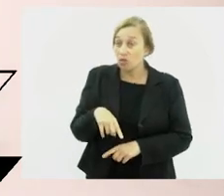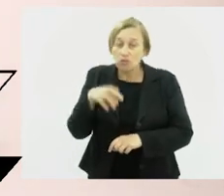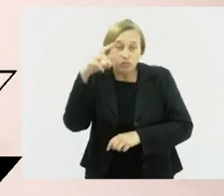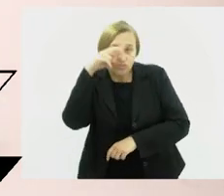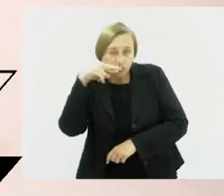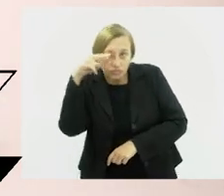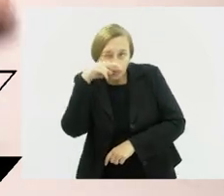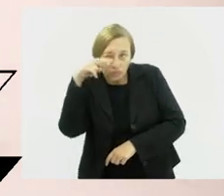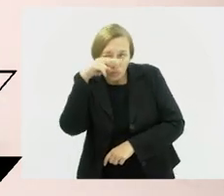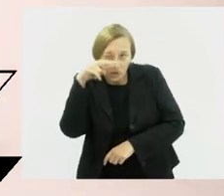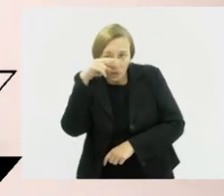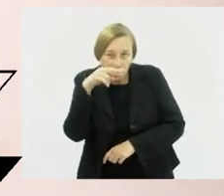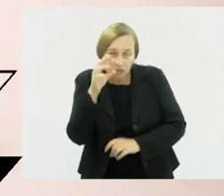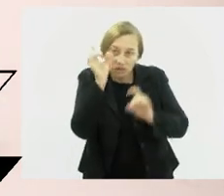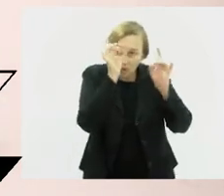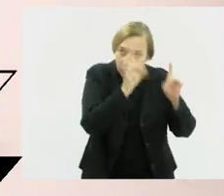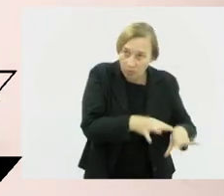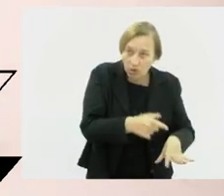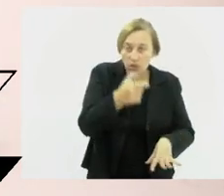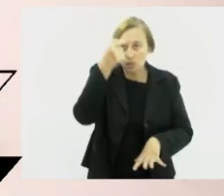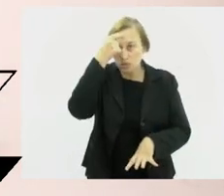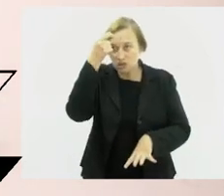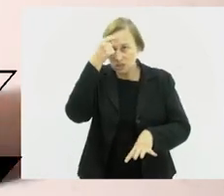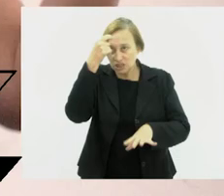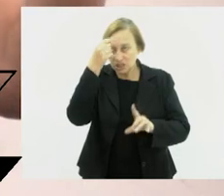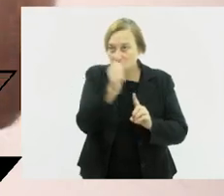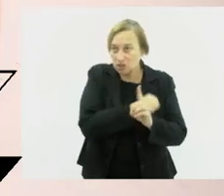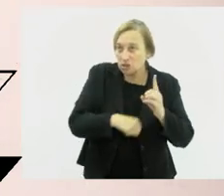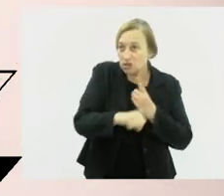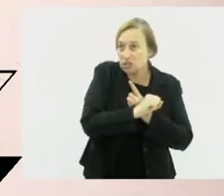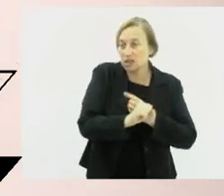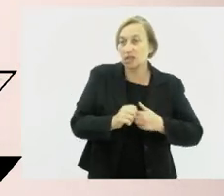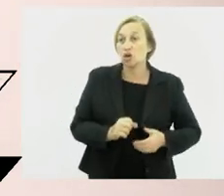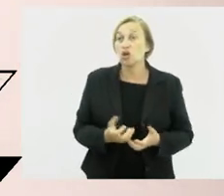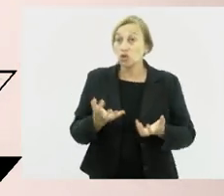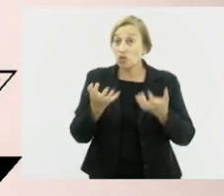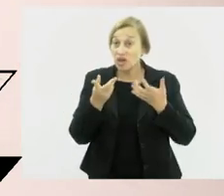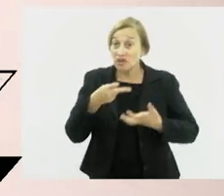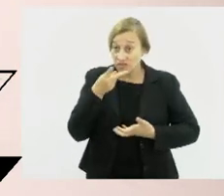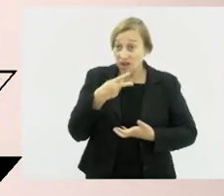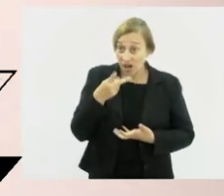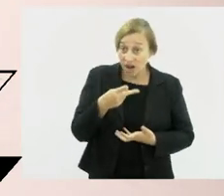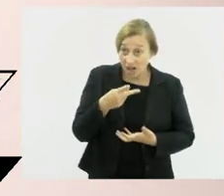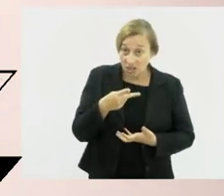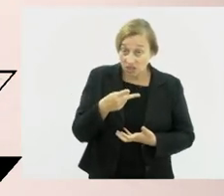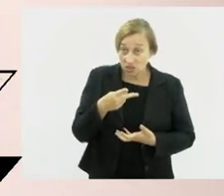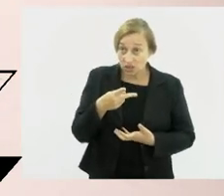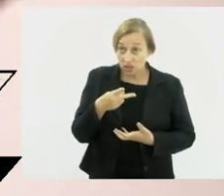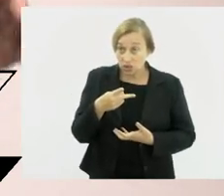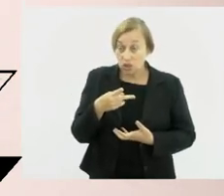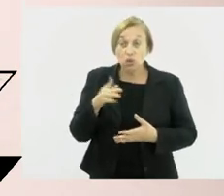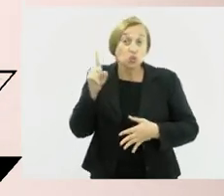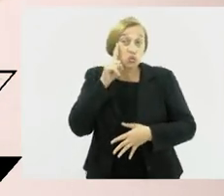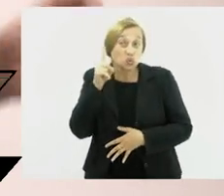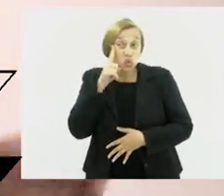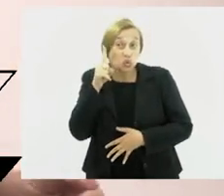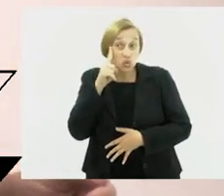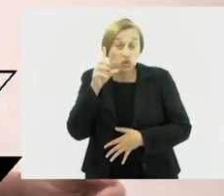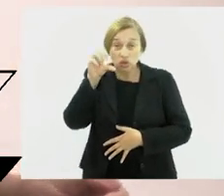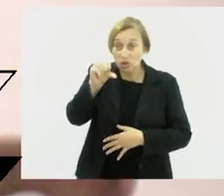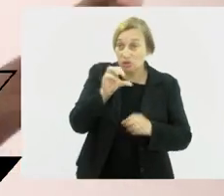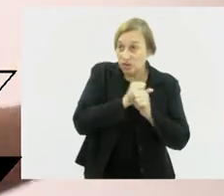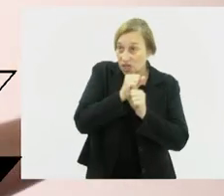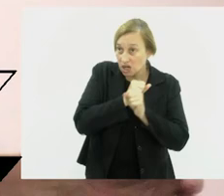investigação de maus-tratos, uma conscientização da sociedade. O que eu quero falar, estando diretamente todos os dias, há